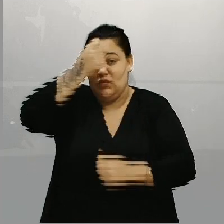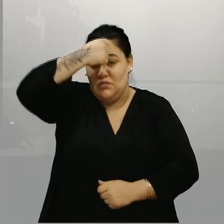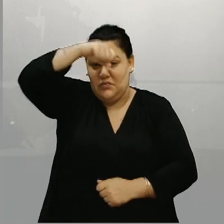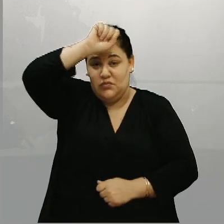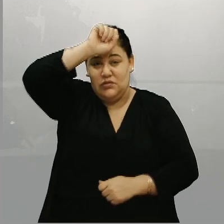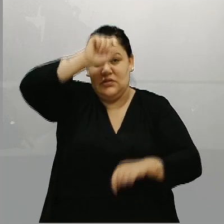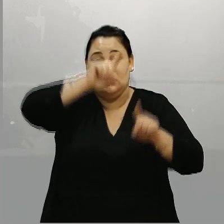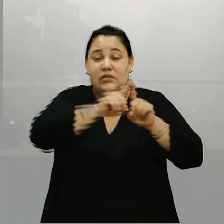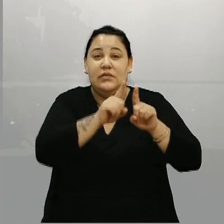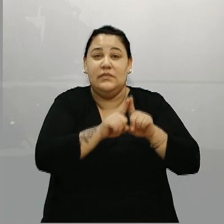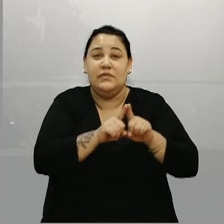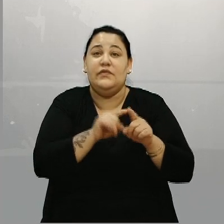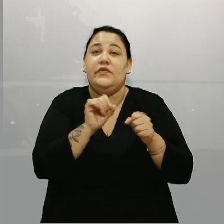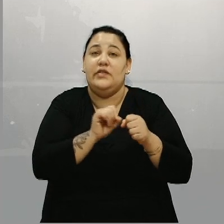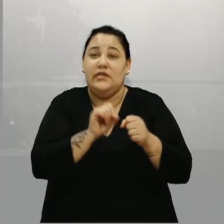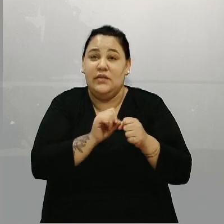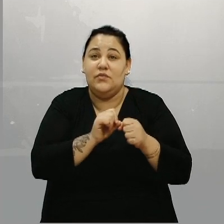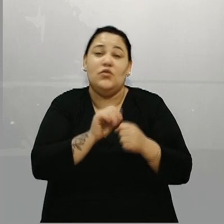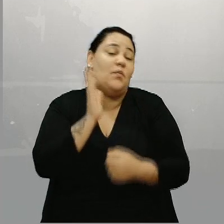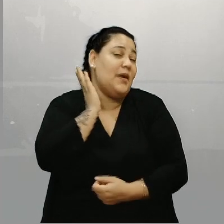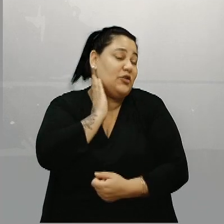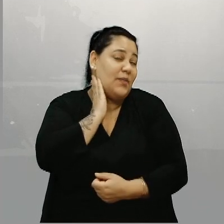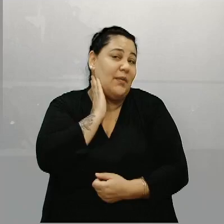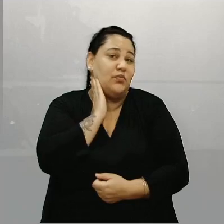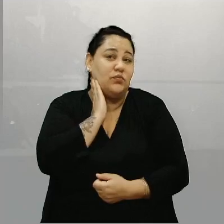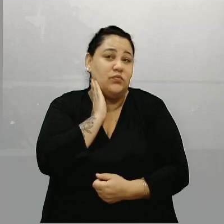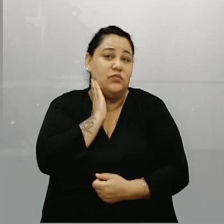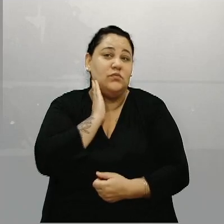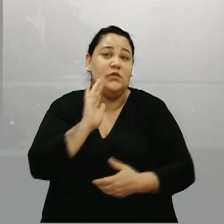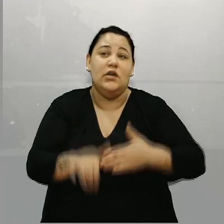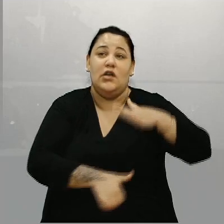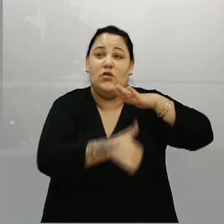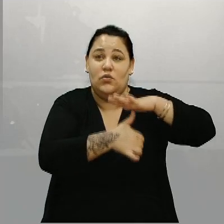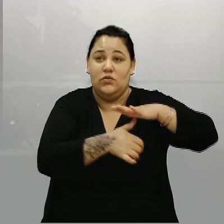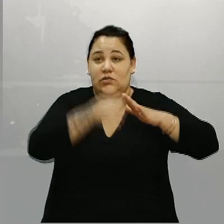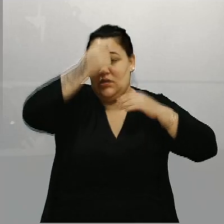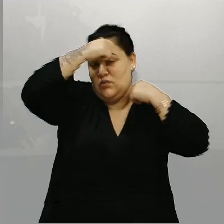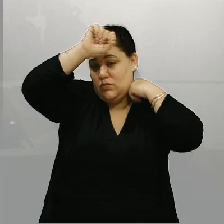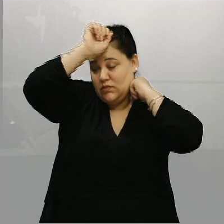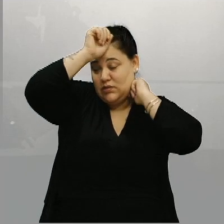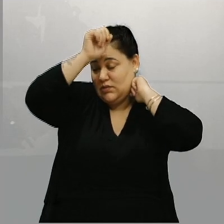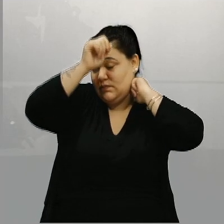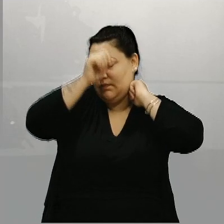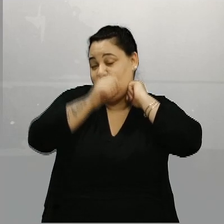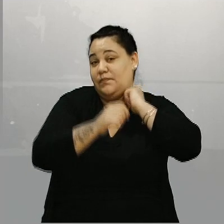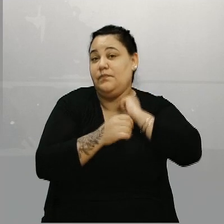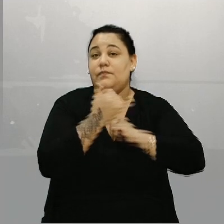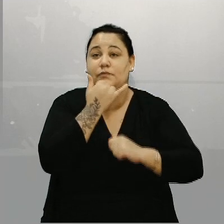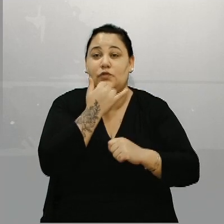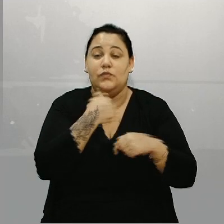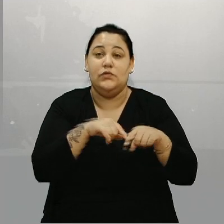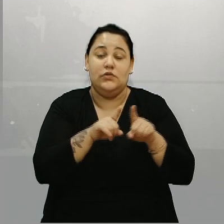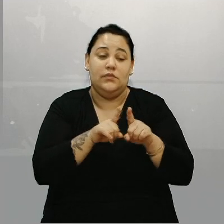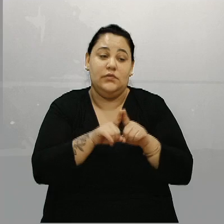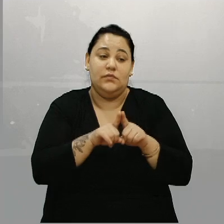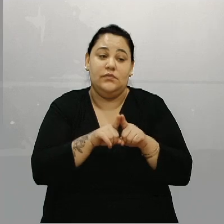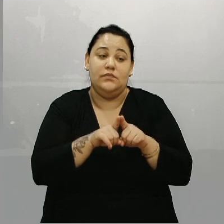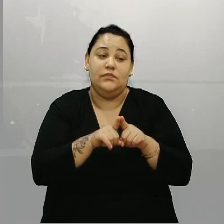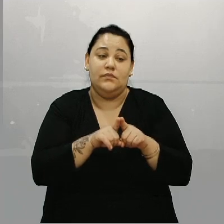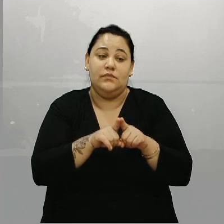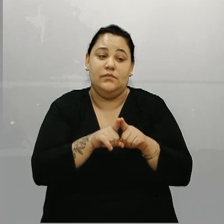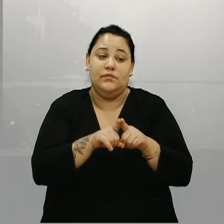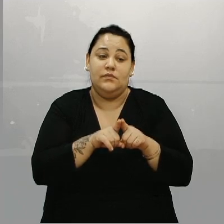Nós fizemos uma longa conversa com o reitor da UX, que se mostrou favorável à implantação de uma universidade aqui, com